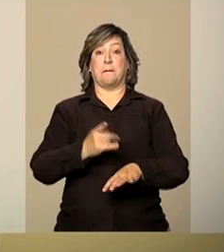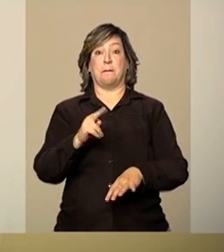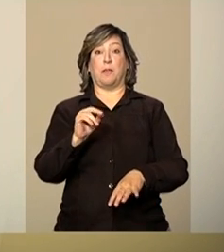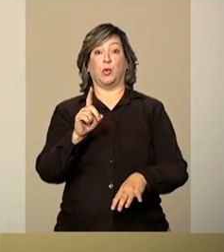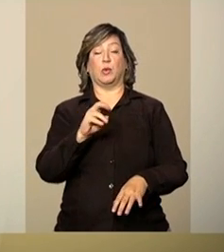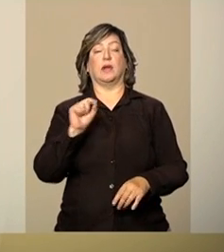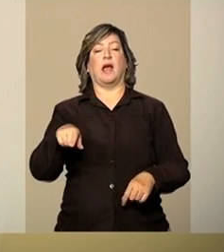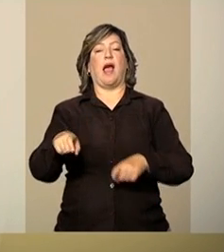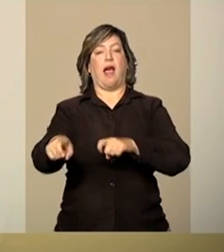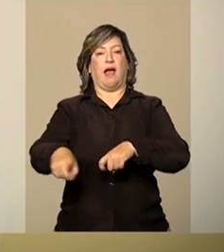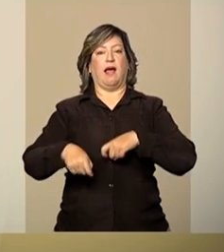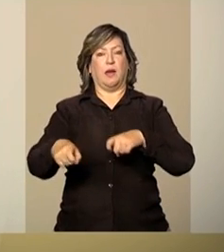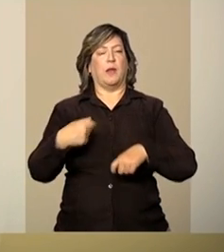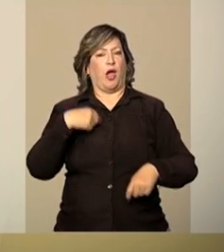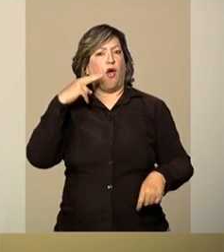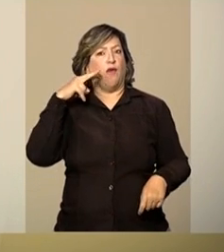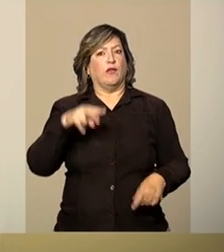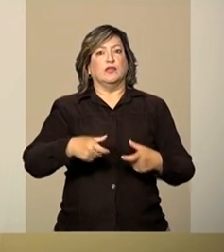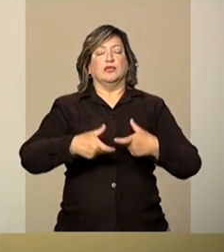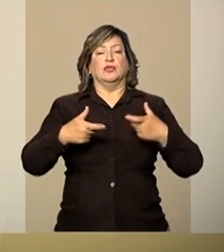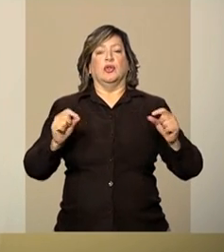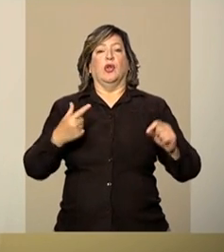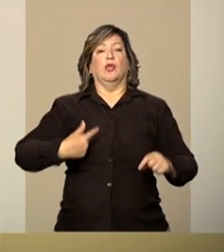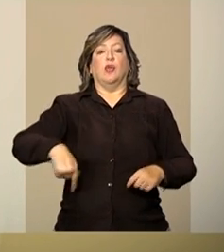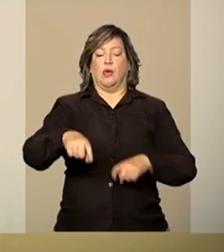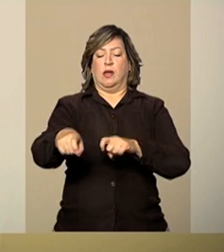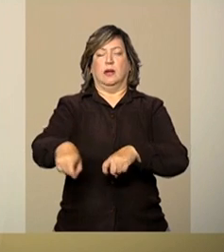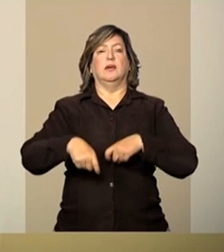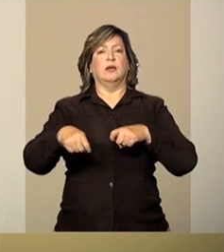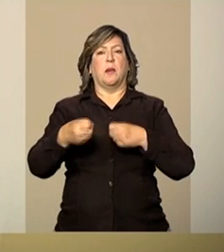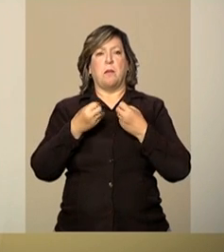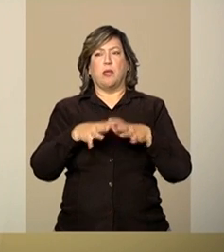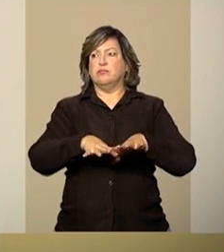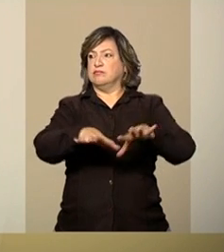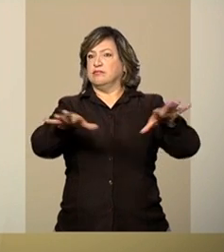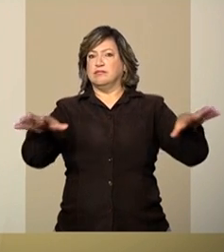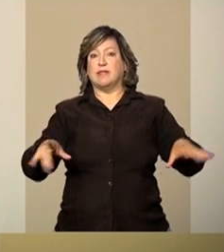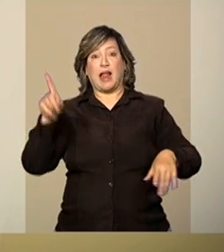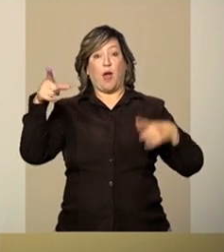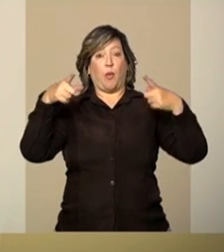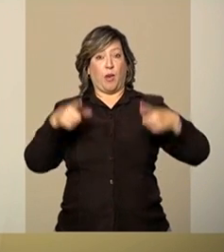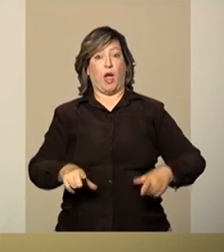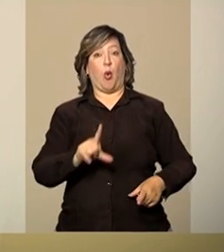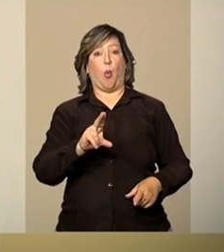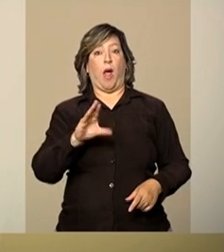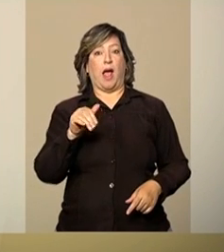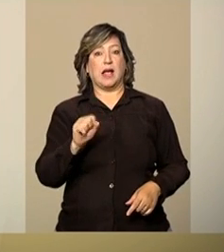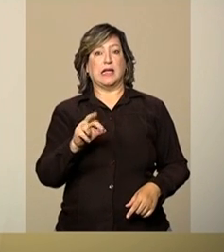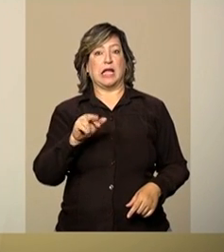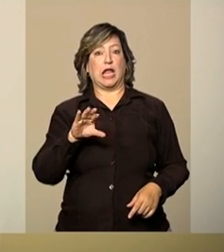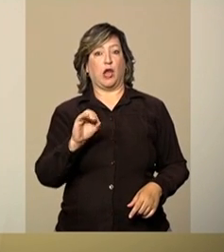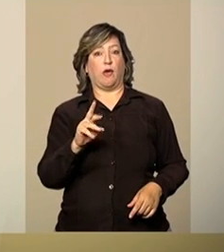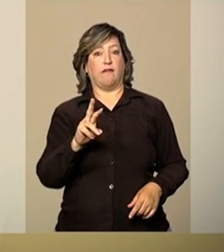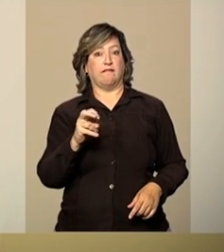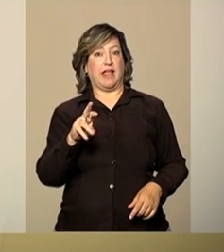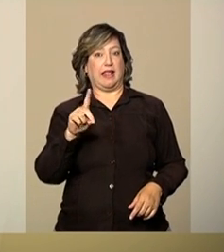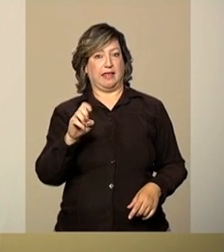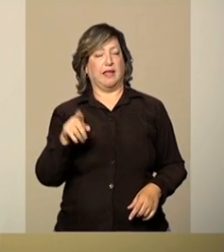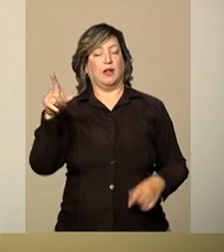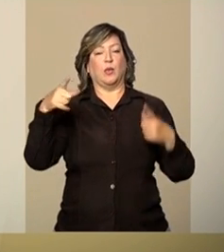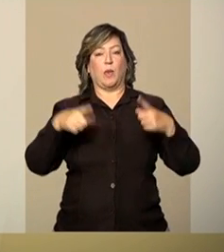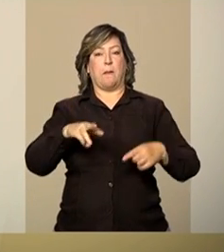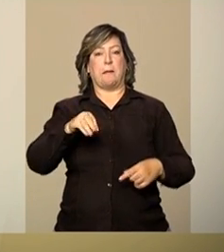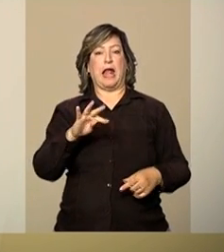no campo eu vi o sucesso da nossa agricultura bem de perto lá em Lucas do Rio Verde no Mato Grosso fiquei muito